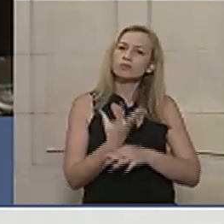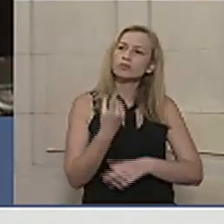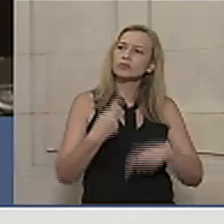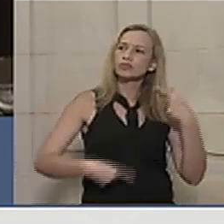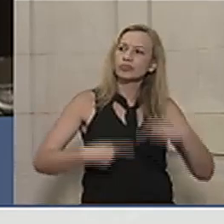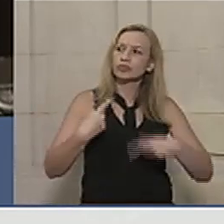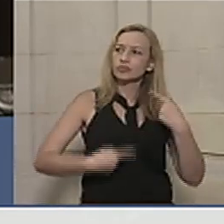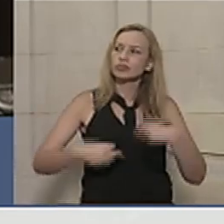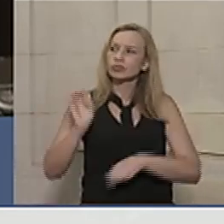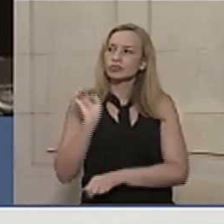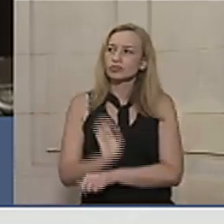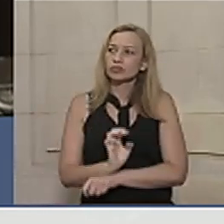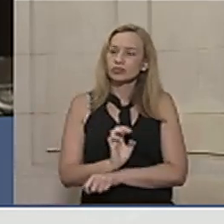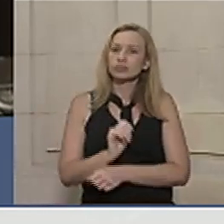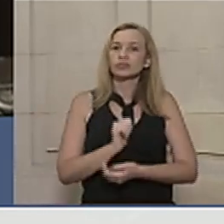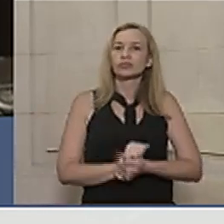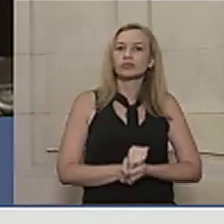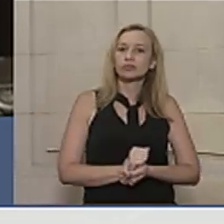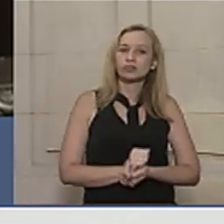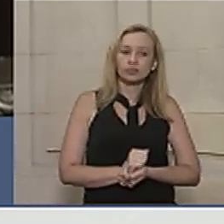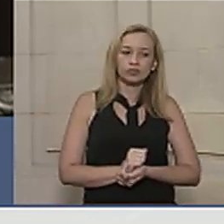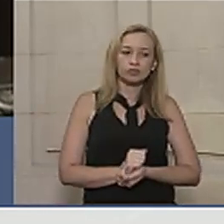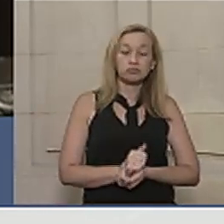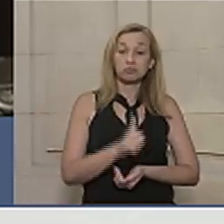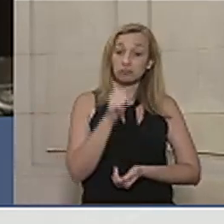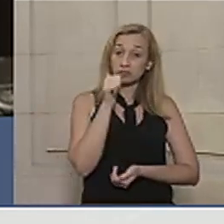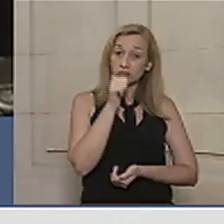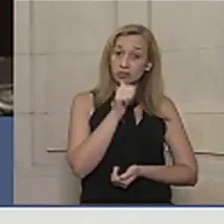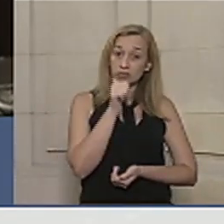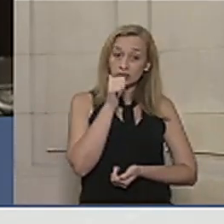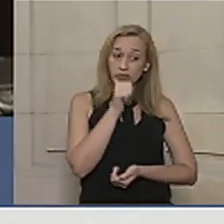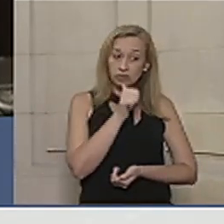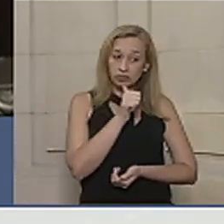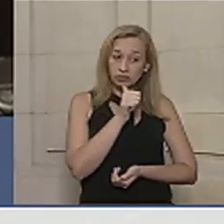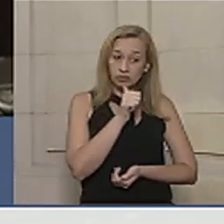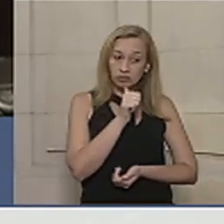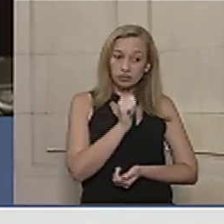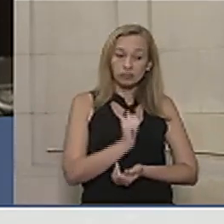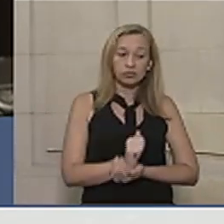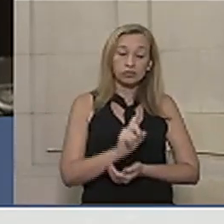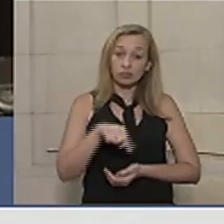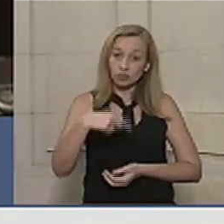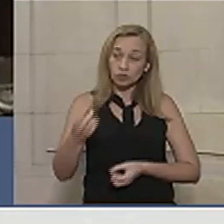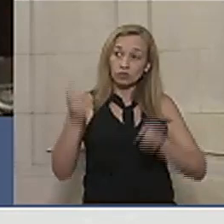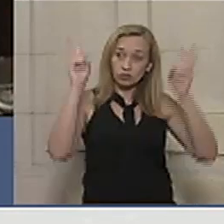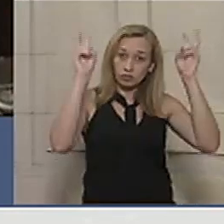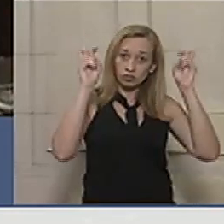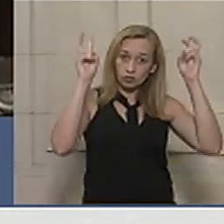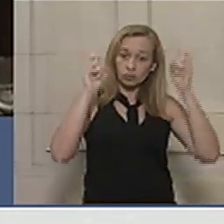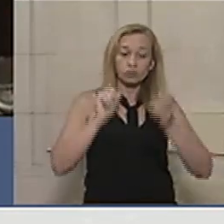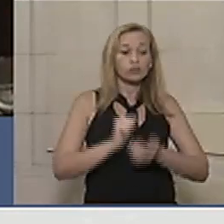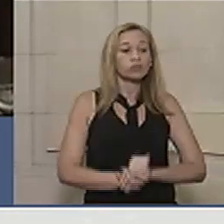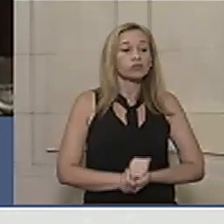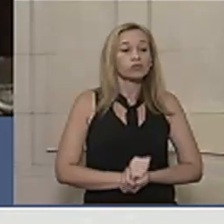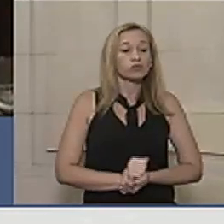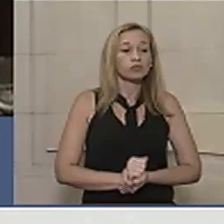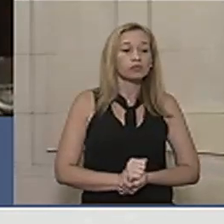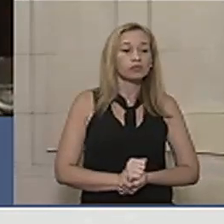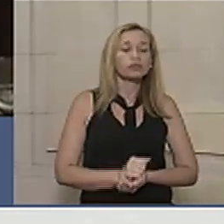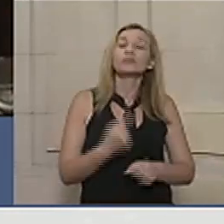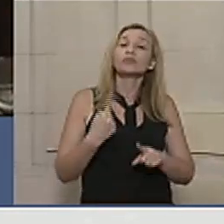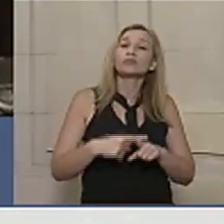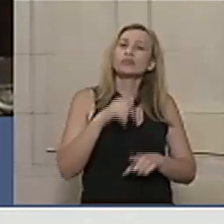política estadual de empoderamento da mulher e da outras providências, porque é